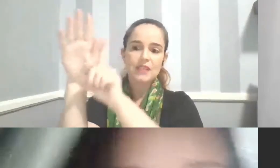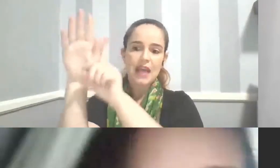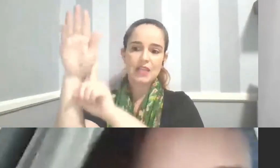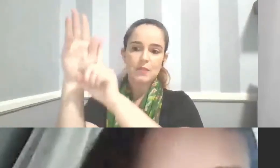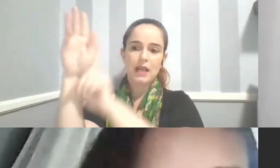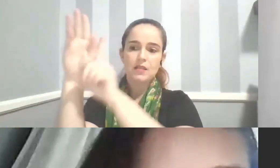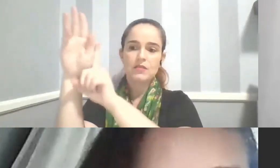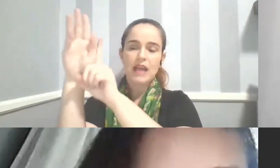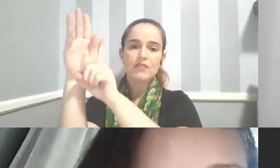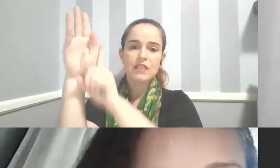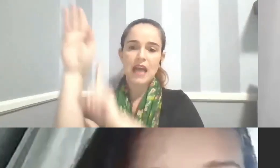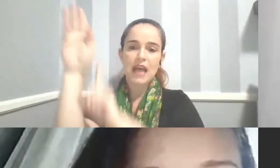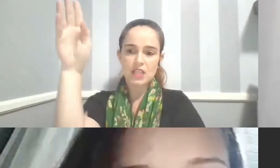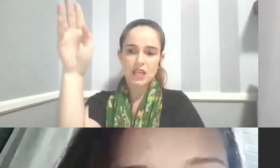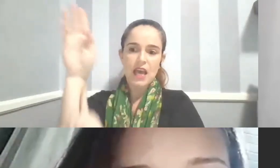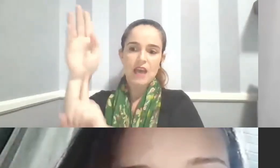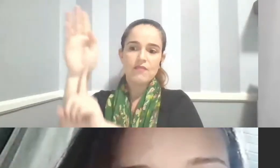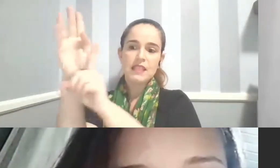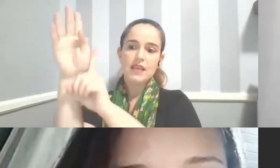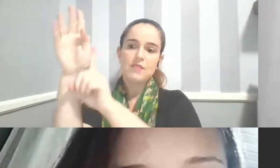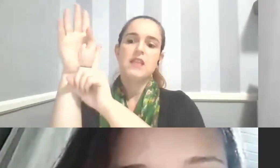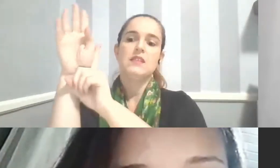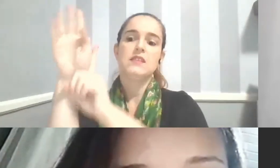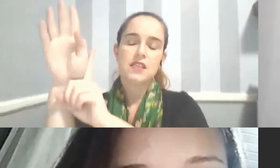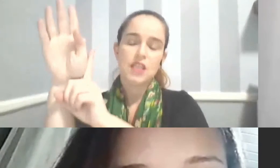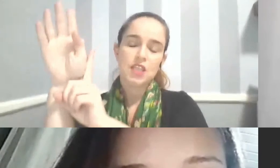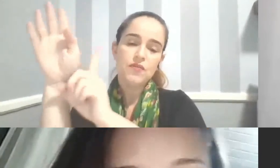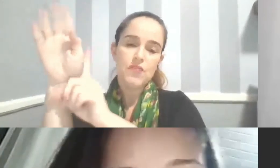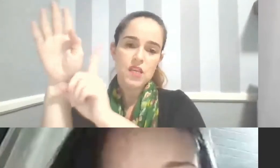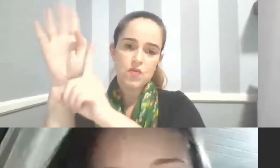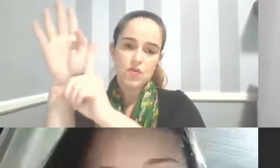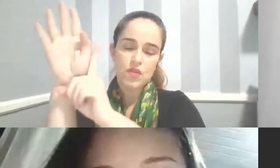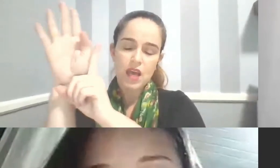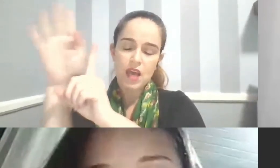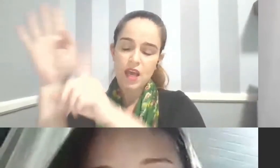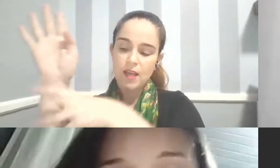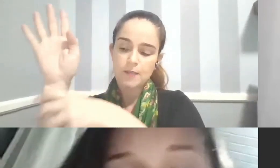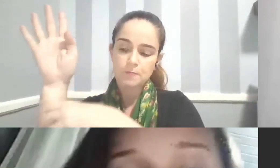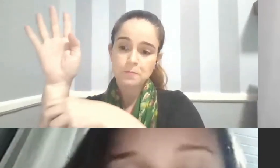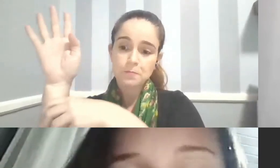da gravidade, pela ação da gravidade, vai ser mais difícil